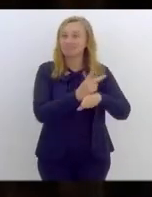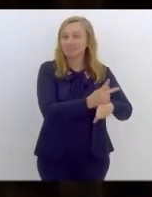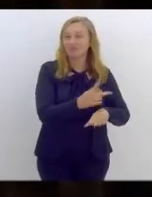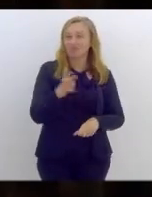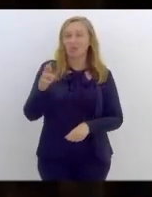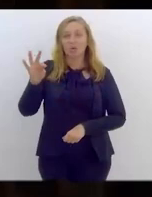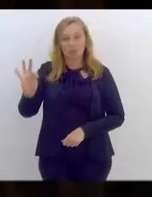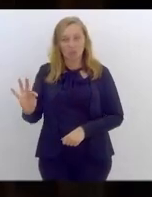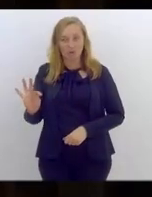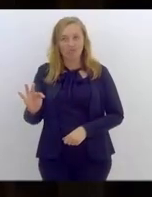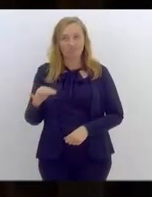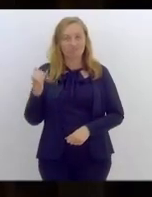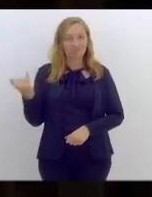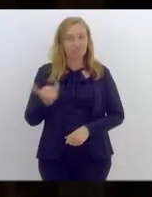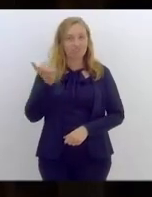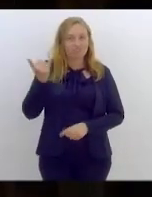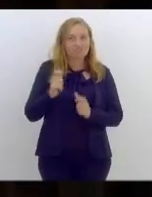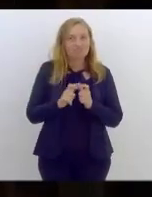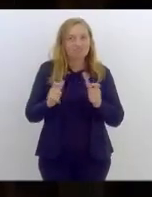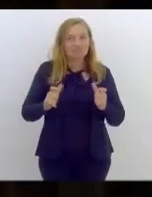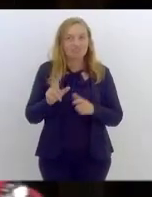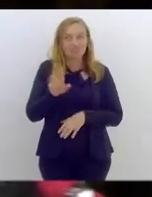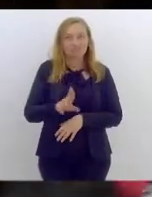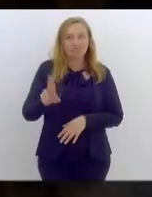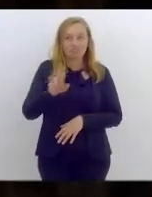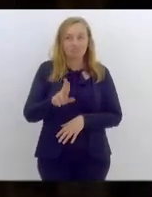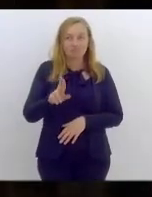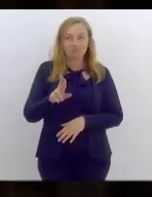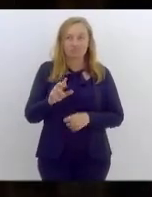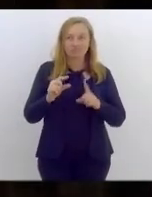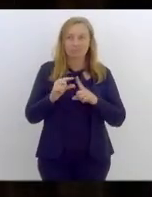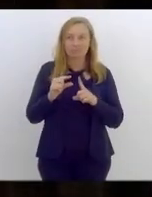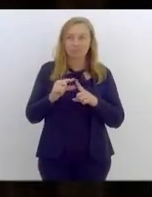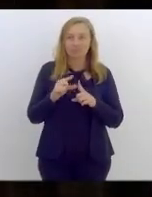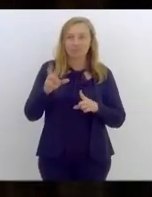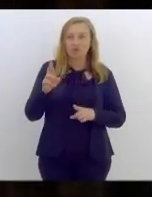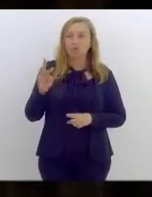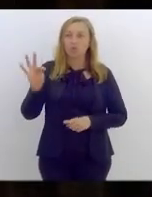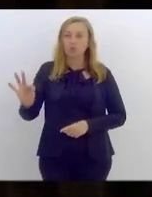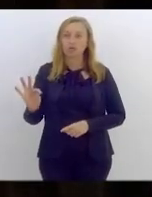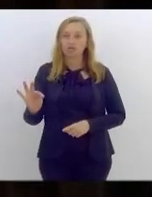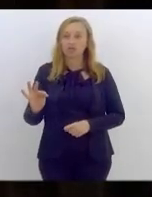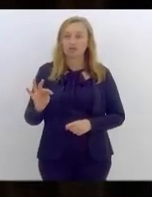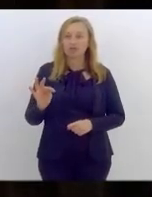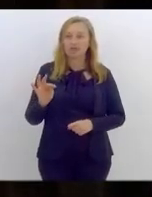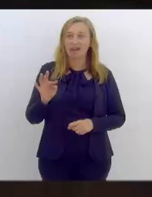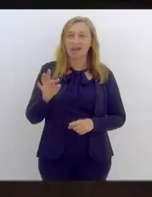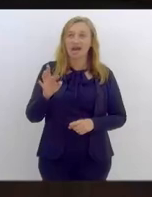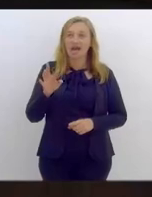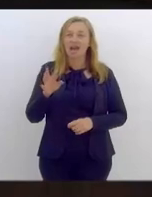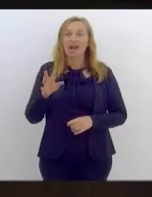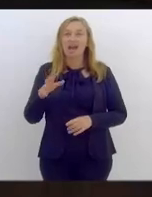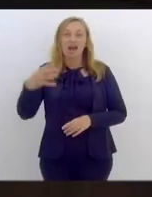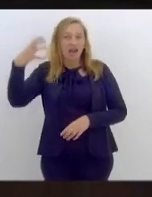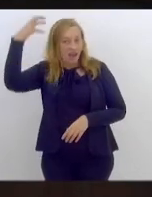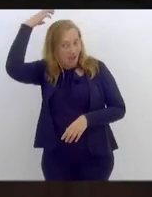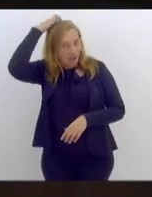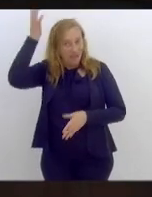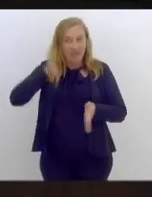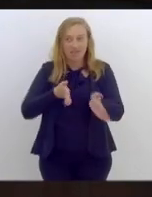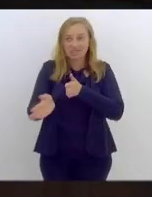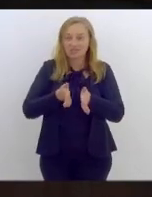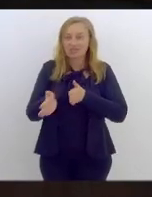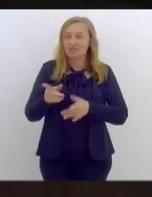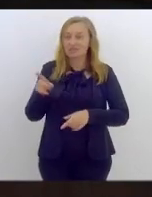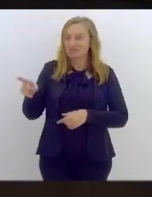Souza tem uma importância gigante, eu vou usar um termo da atualidade, que Ruth era a nossa rainha acessível, porque você estreava uma